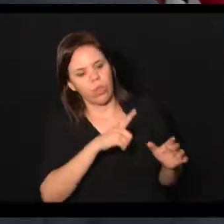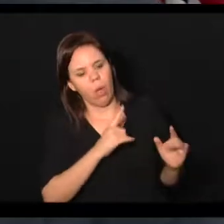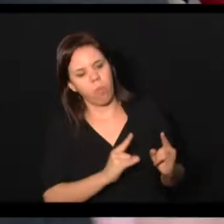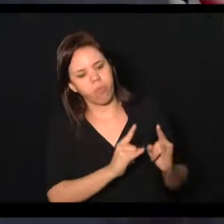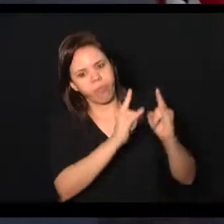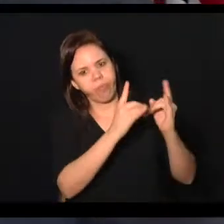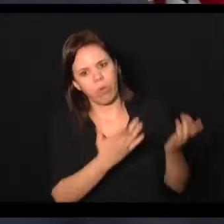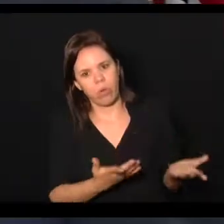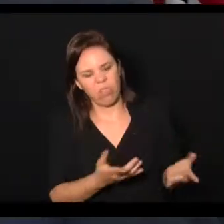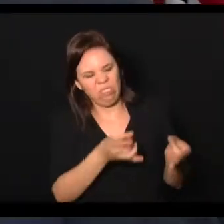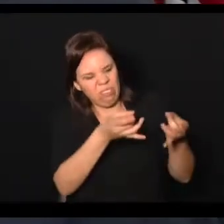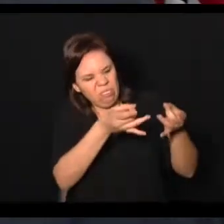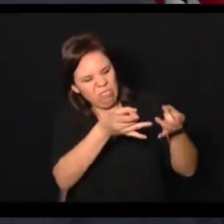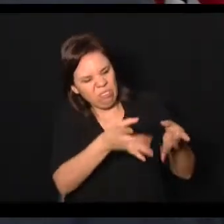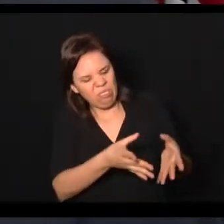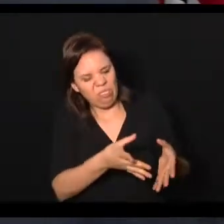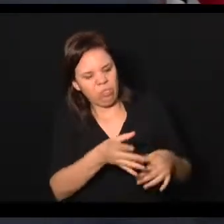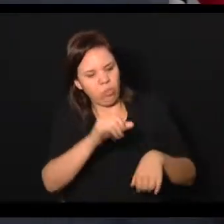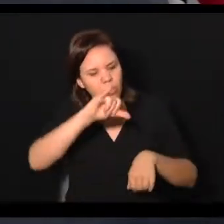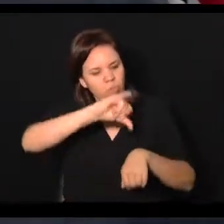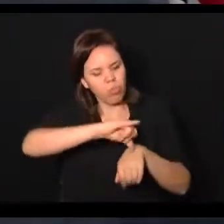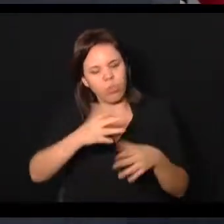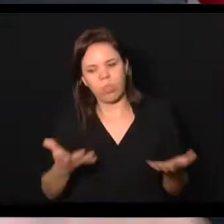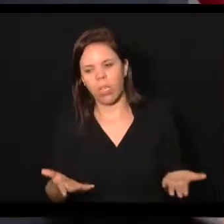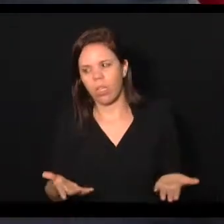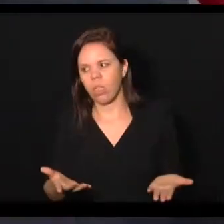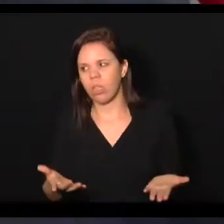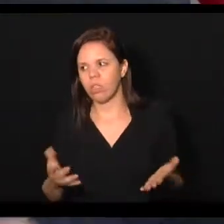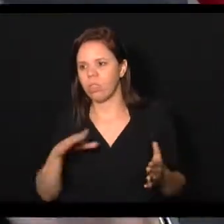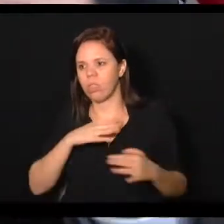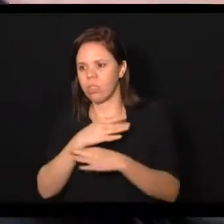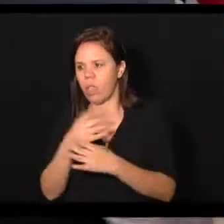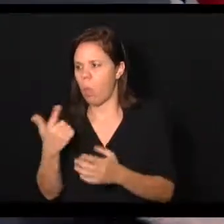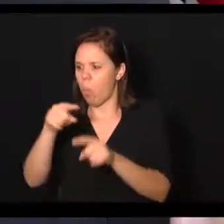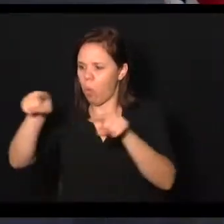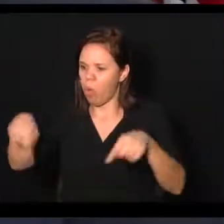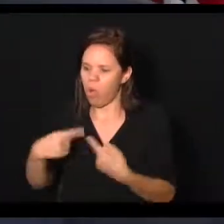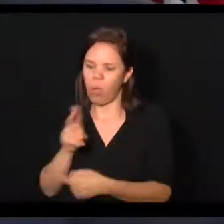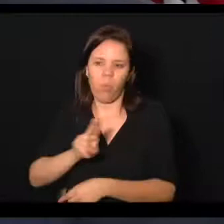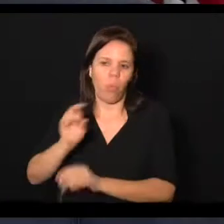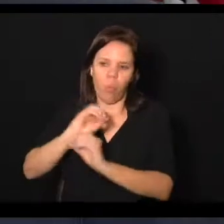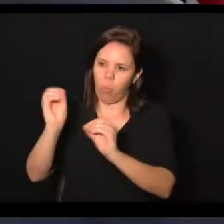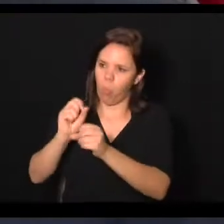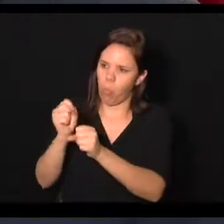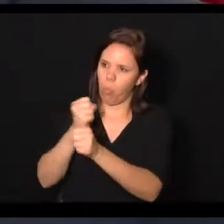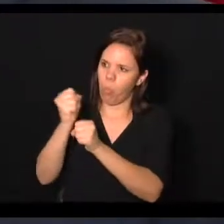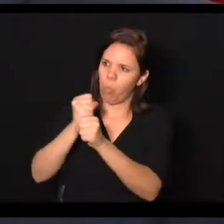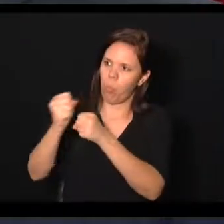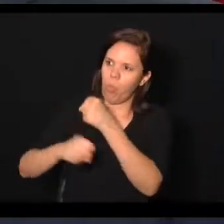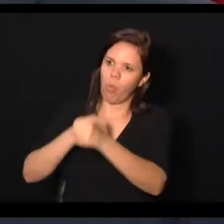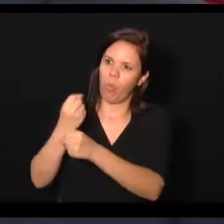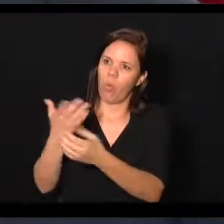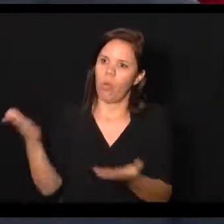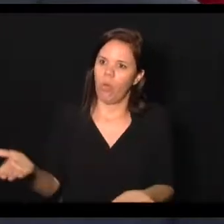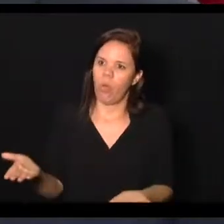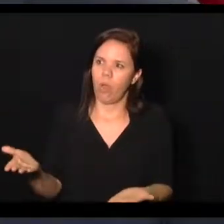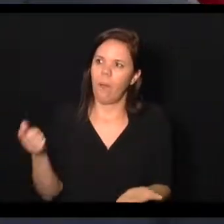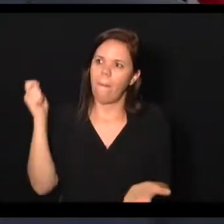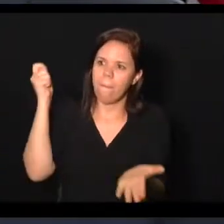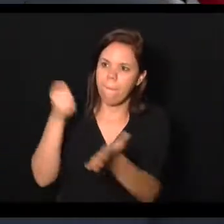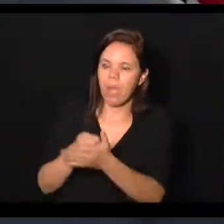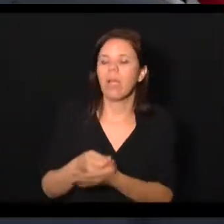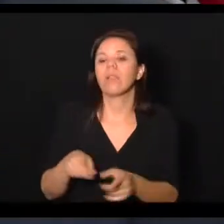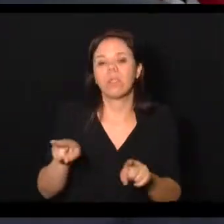prédio abandonado no centro da cidade ou que tem um terreno sem utilização por muitos e muitos anos, ele passa a pagar uma